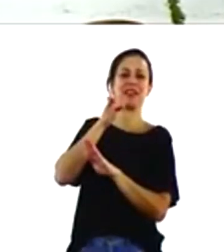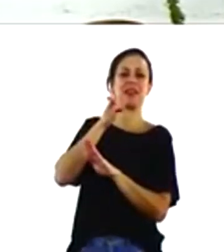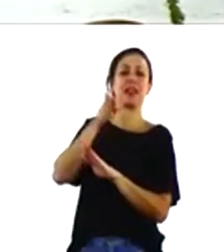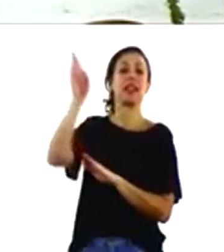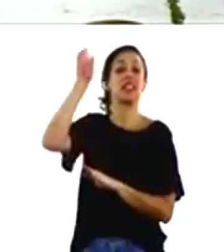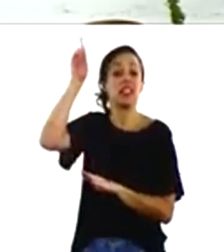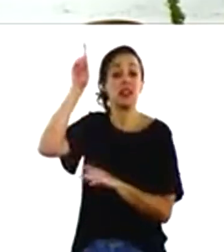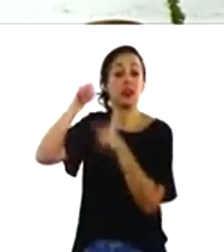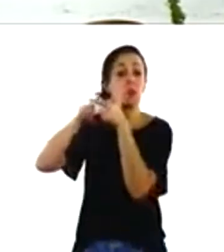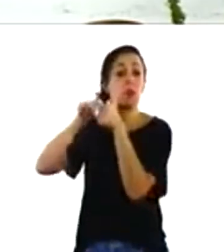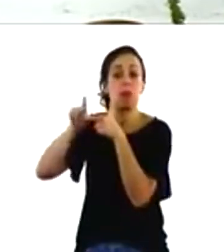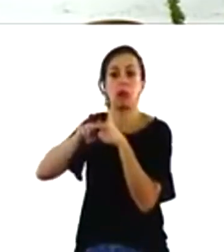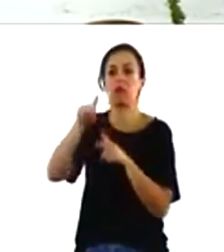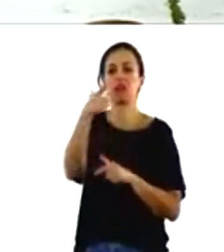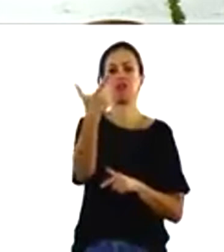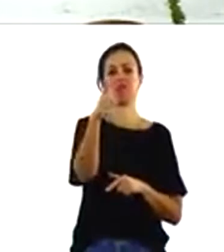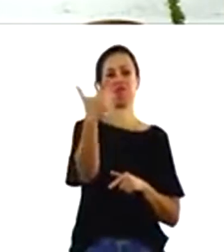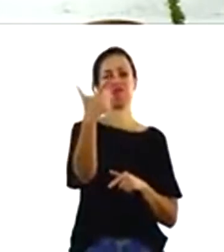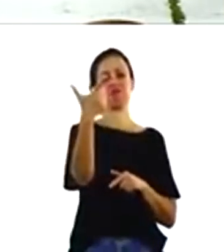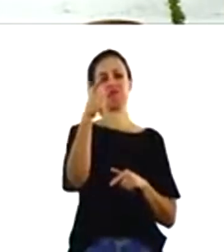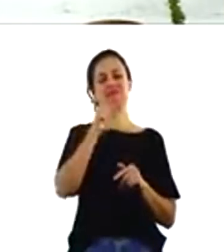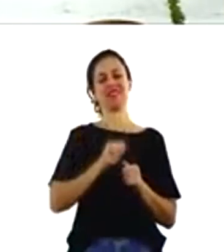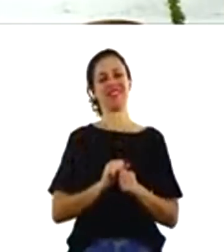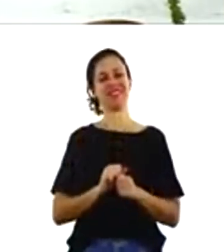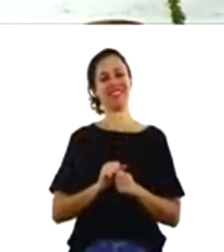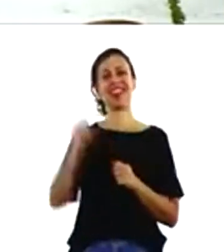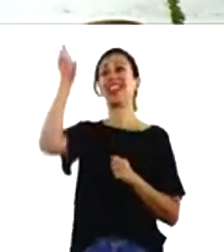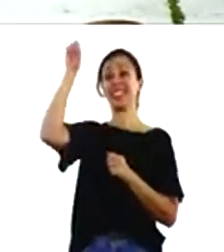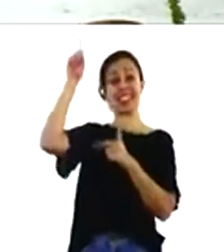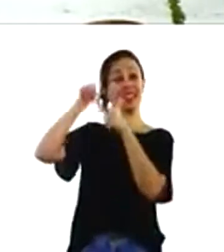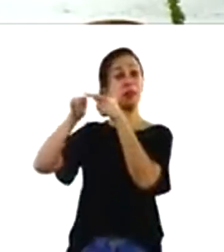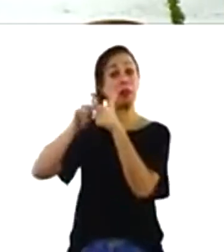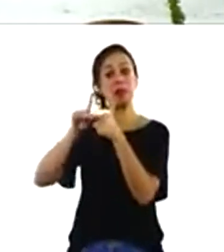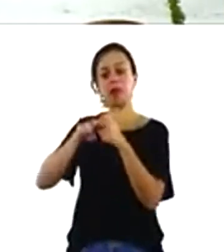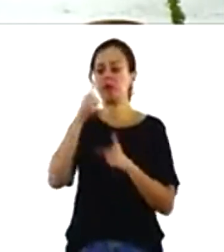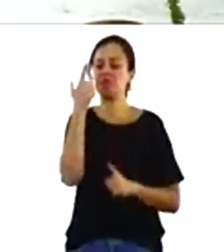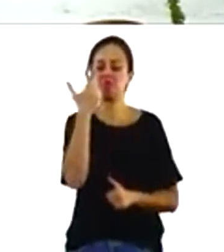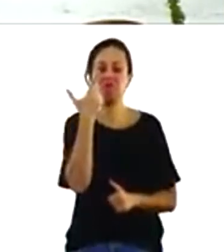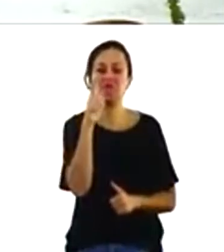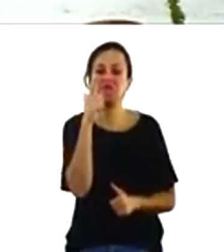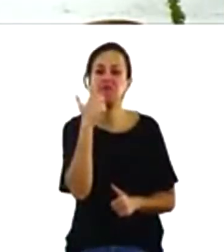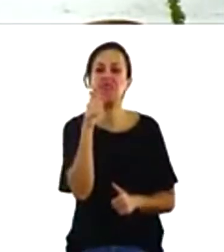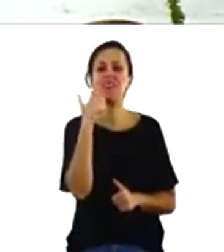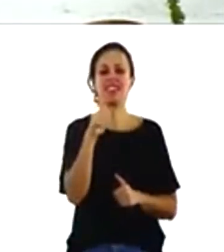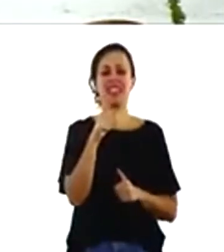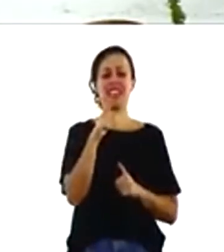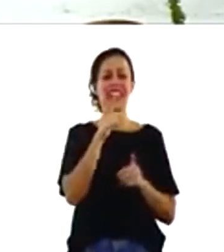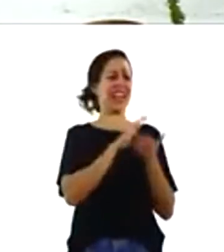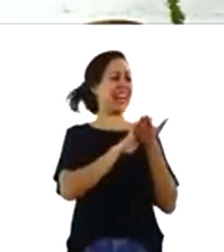esse Deus. Nenhum problema é maior do que ele.